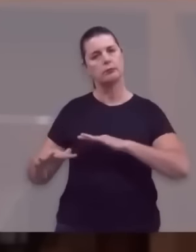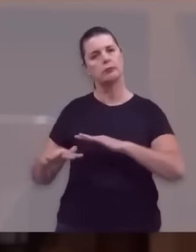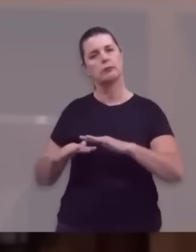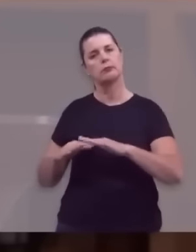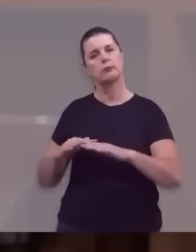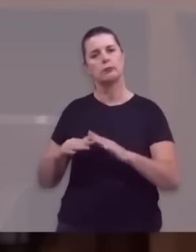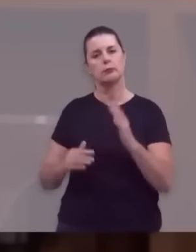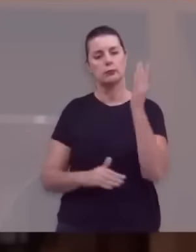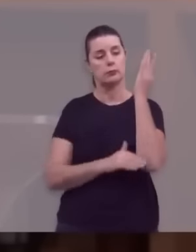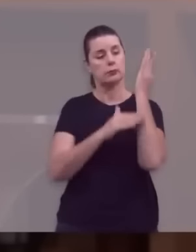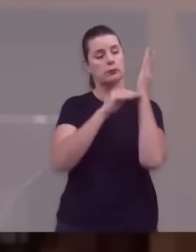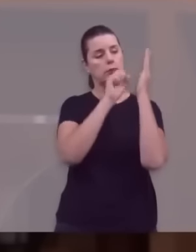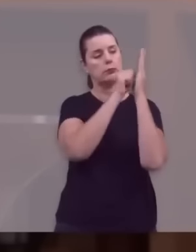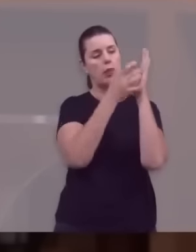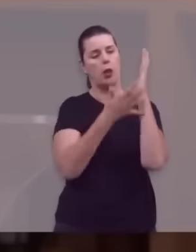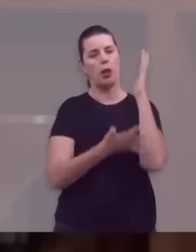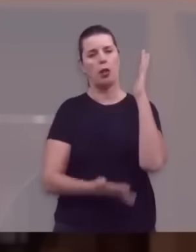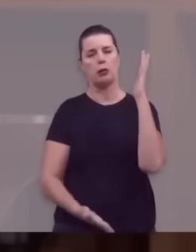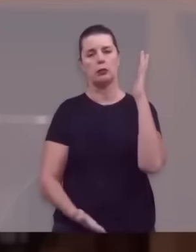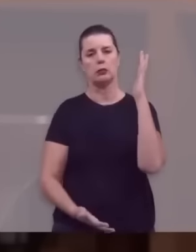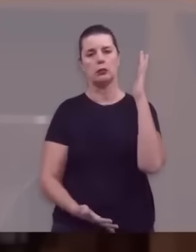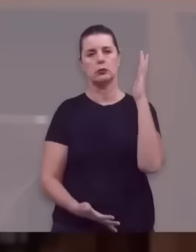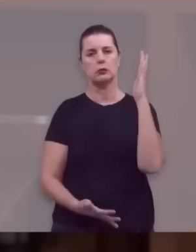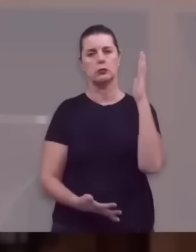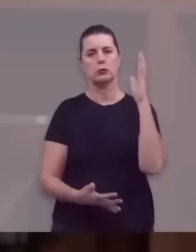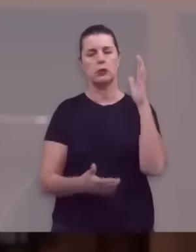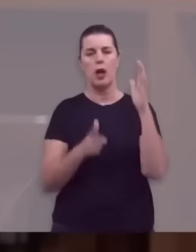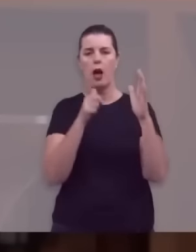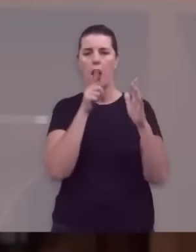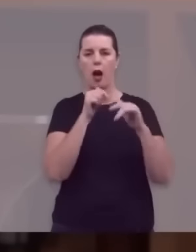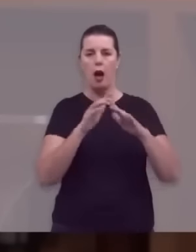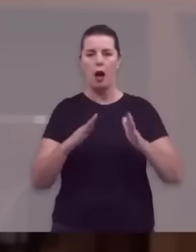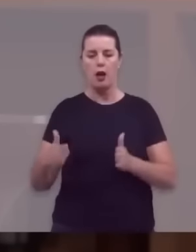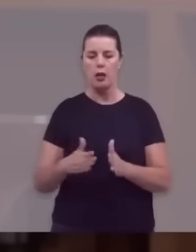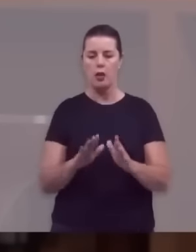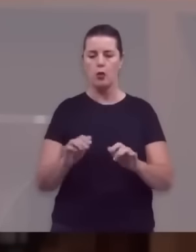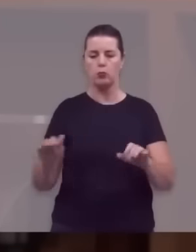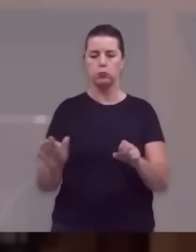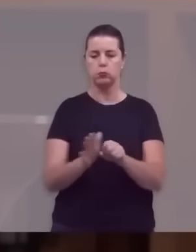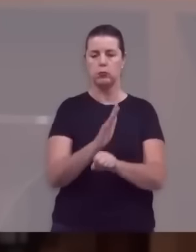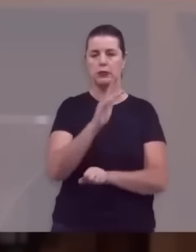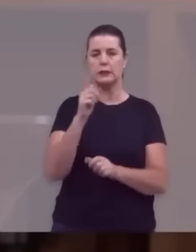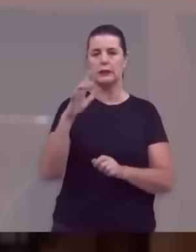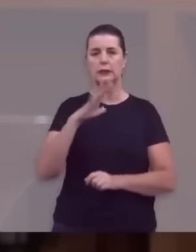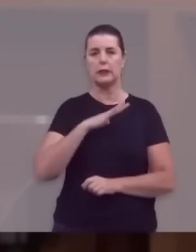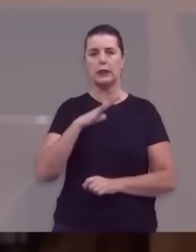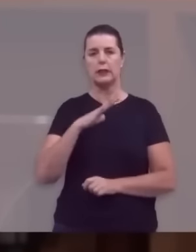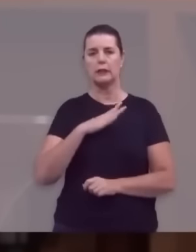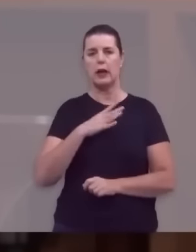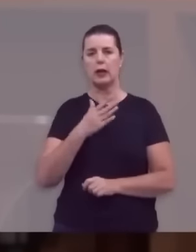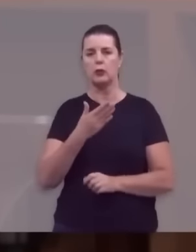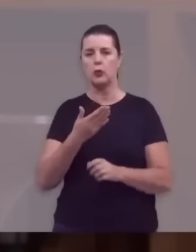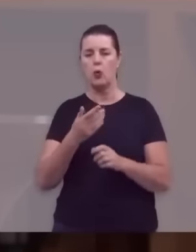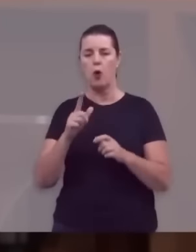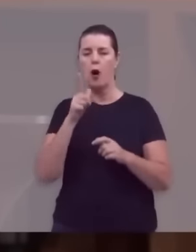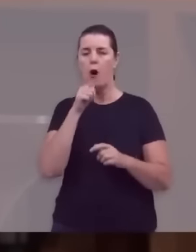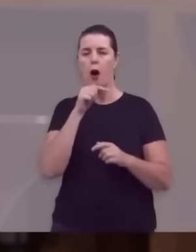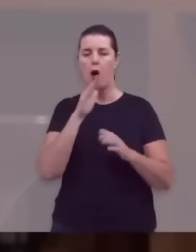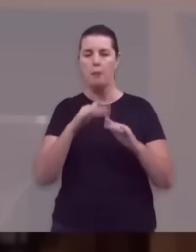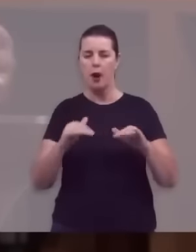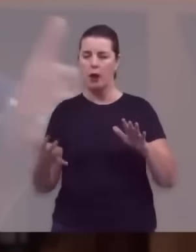prédios ruindo Rios invadindo cidades ondas gigantescas